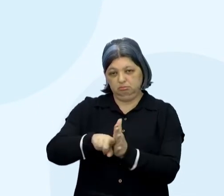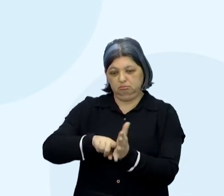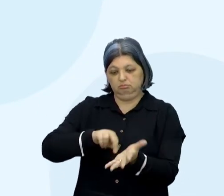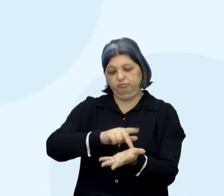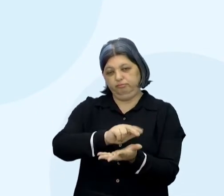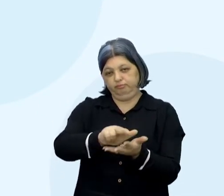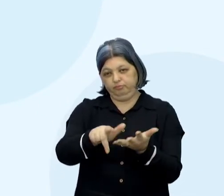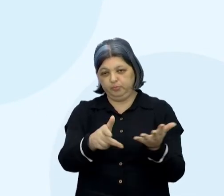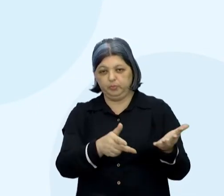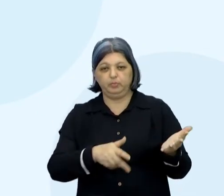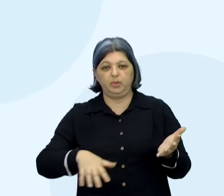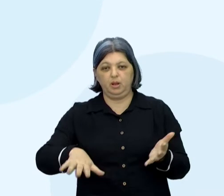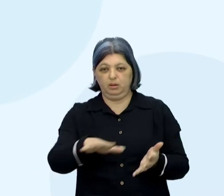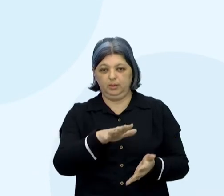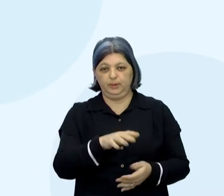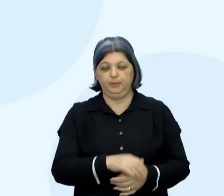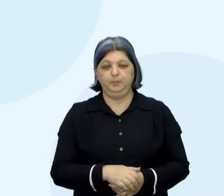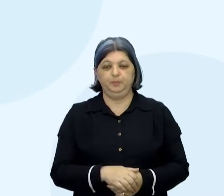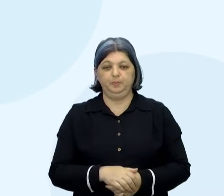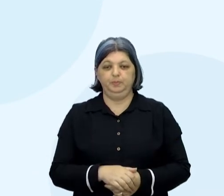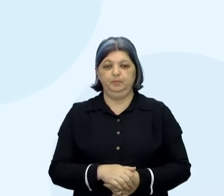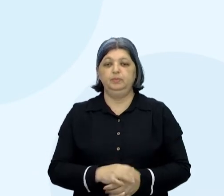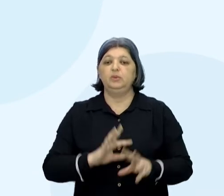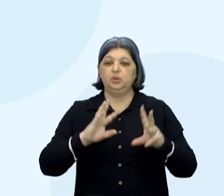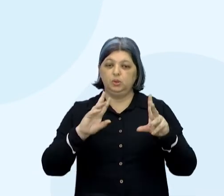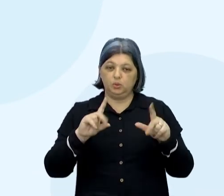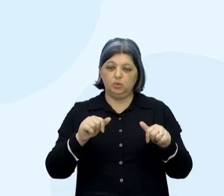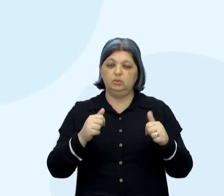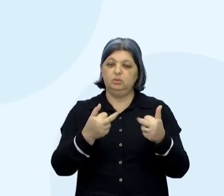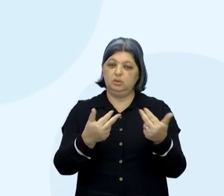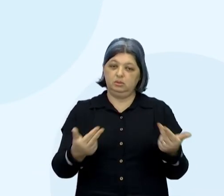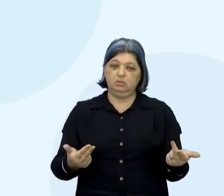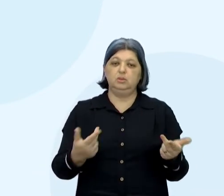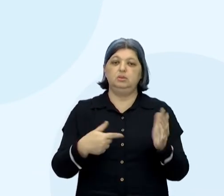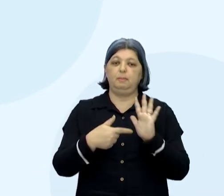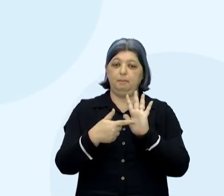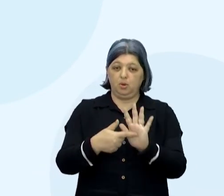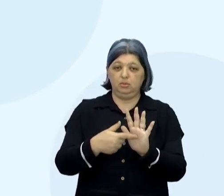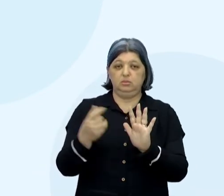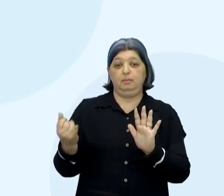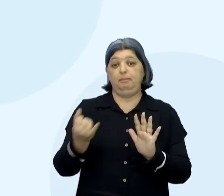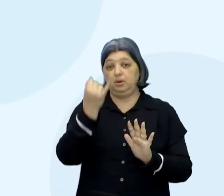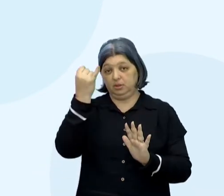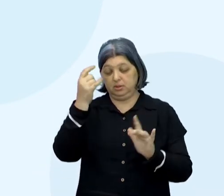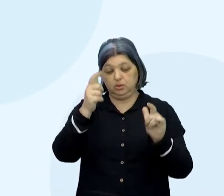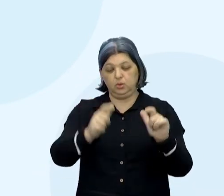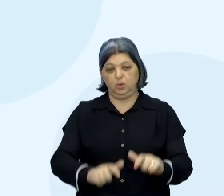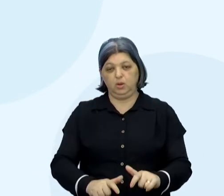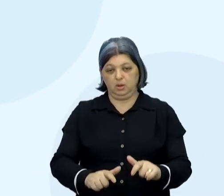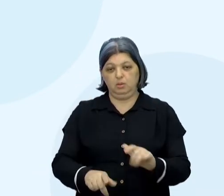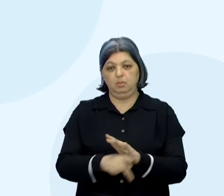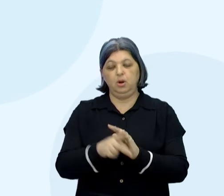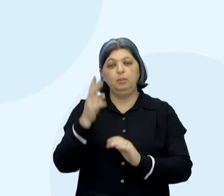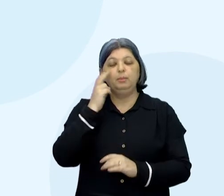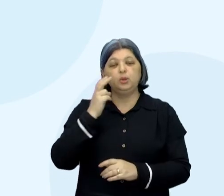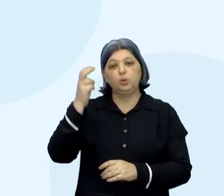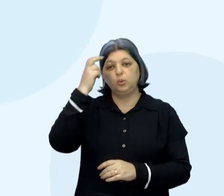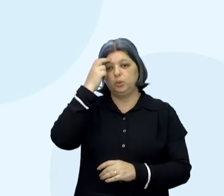diversas áreas. Todos esses fatores justificam a importância desse local para a